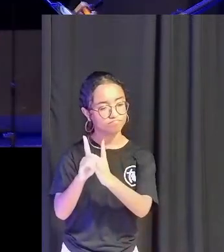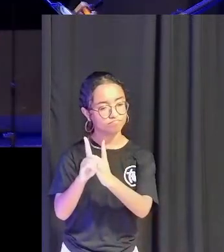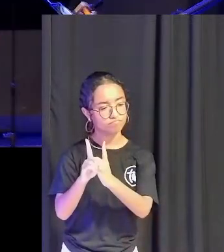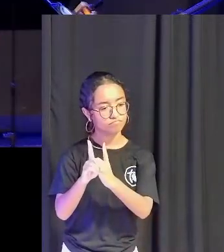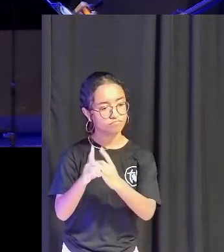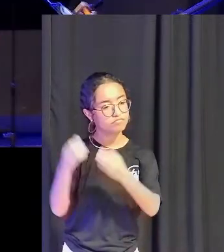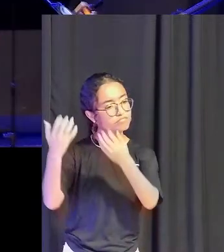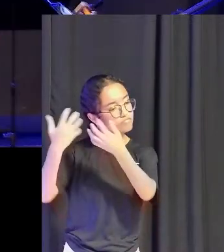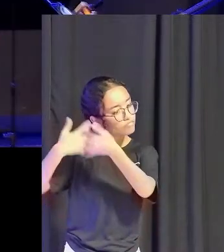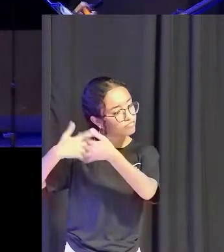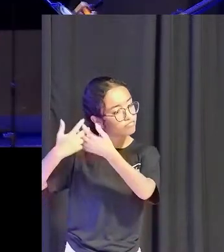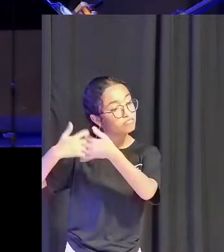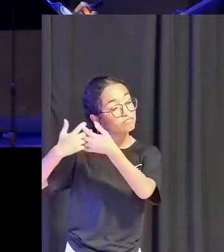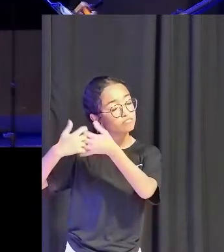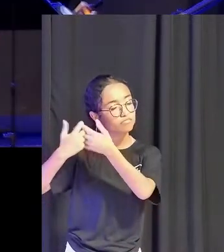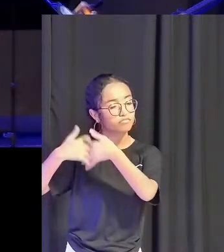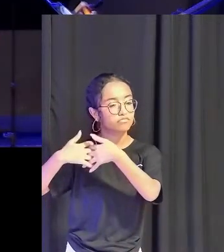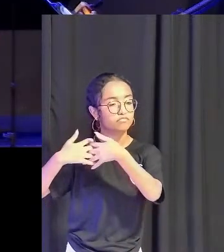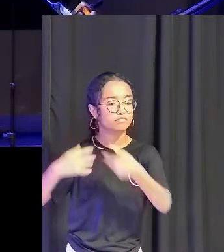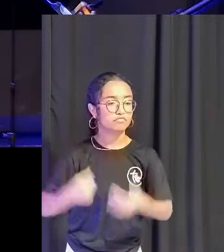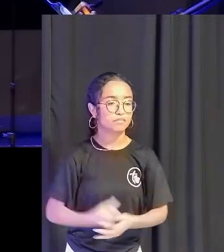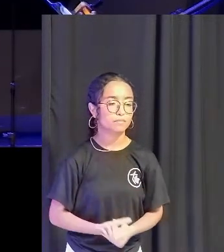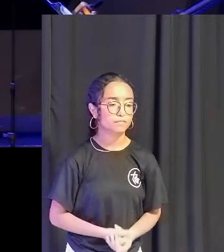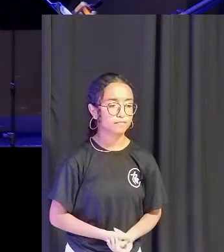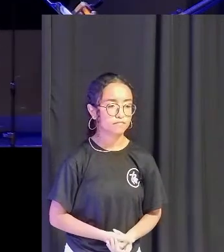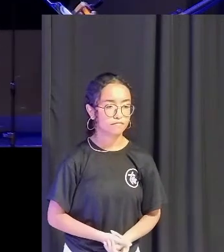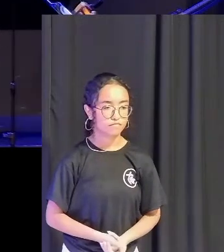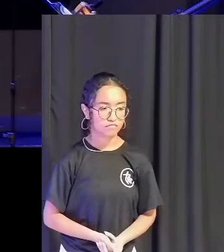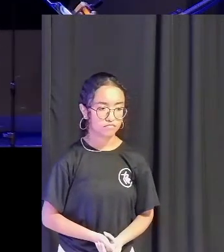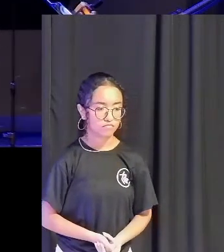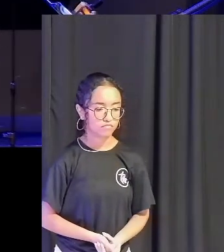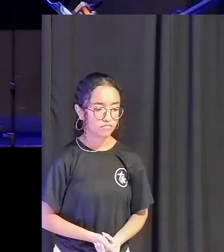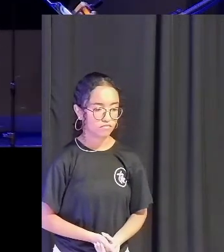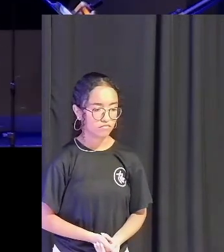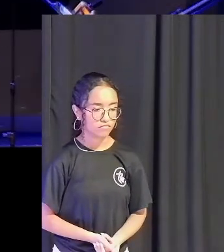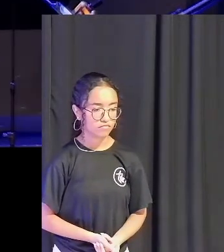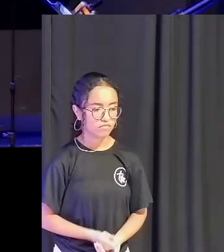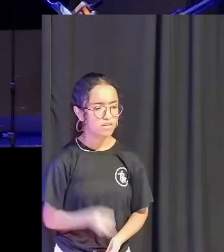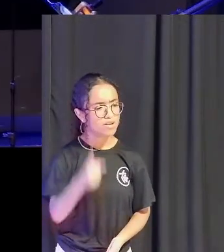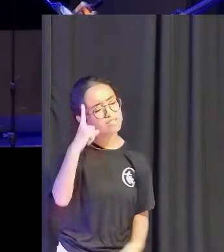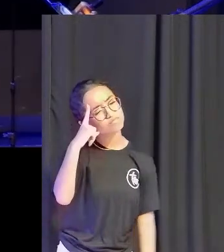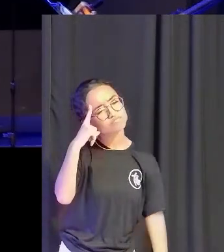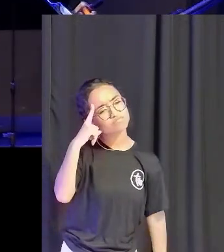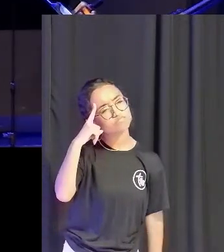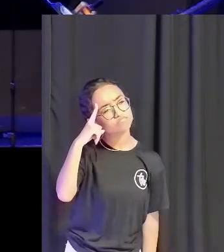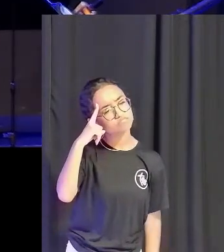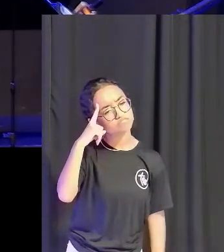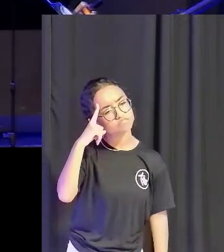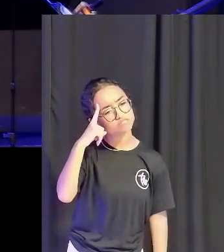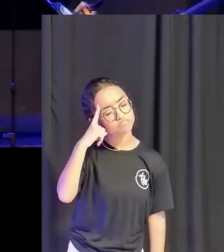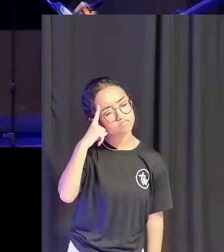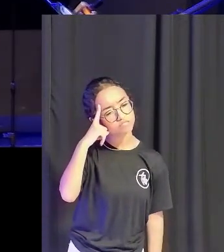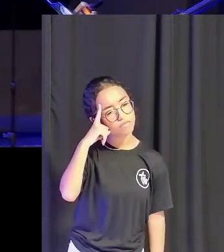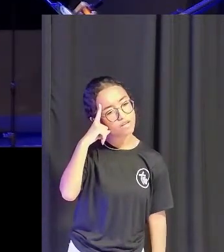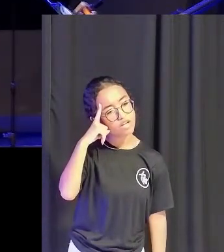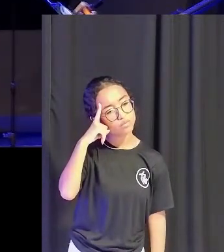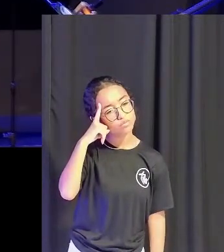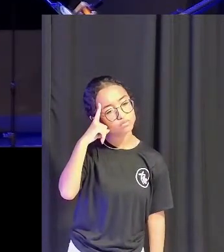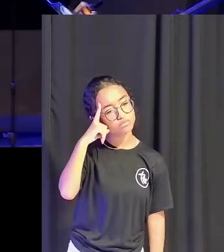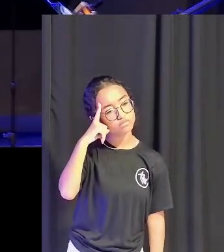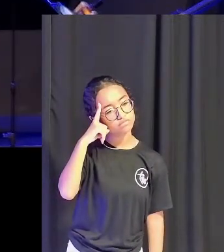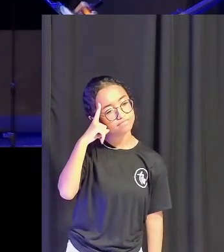nessa área como indivíduos, pensando especificamente na tua vida, nesses momentos